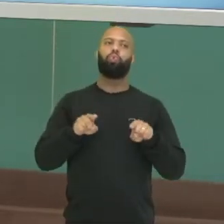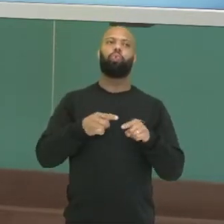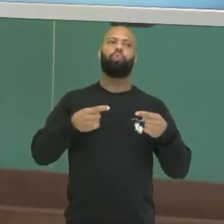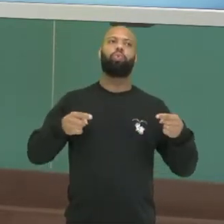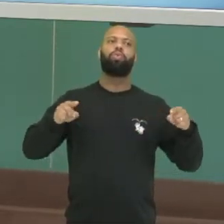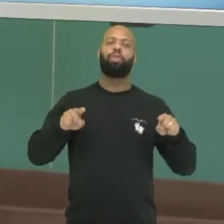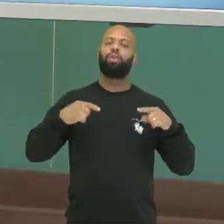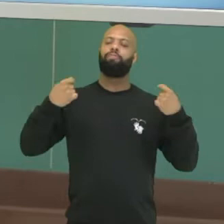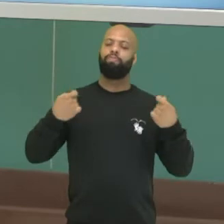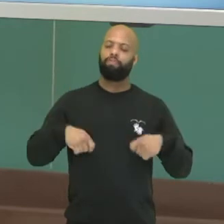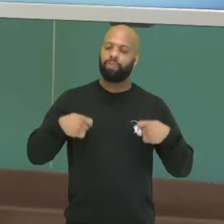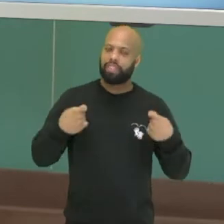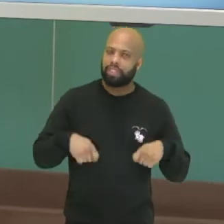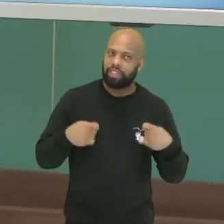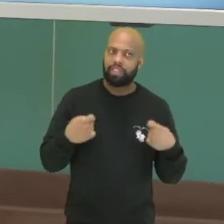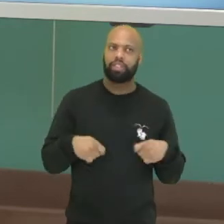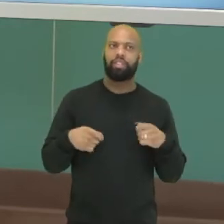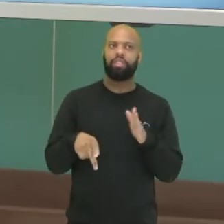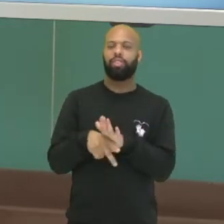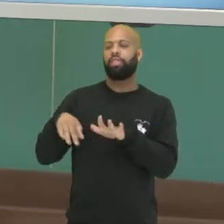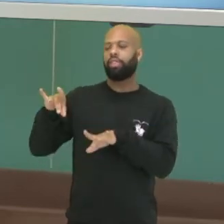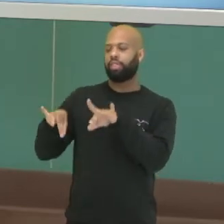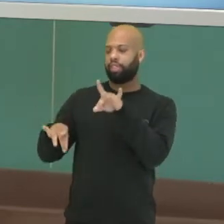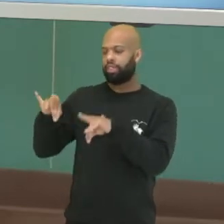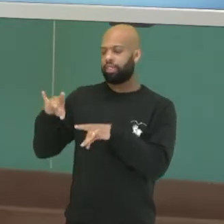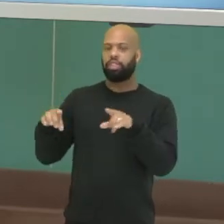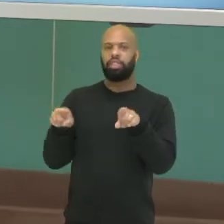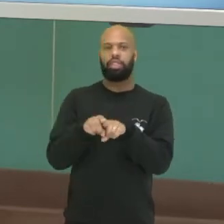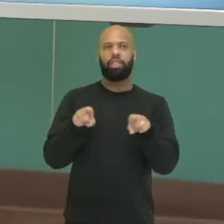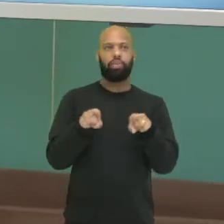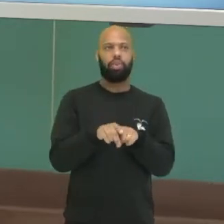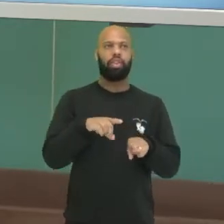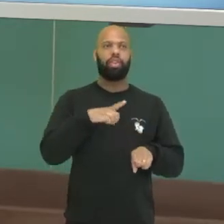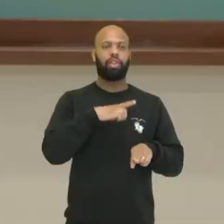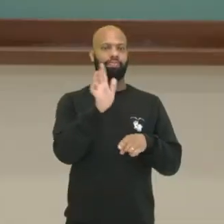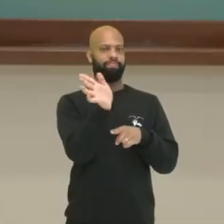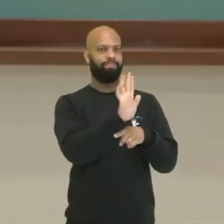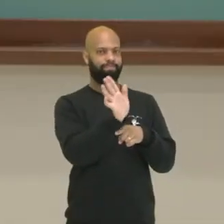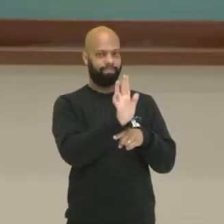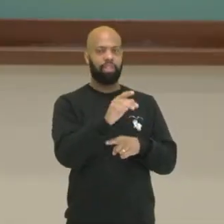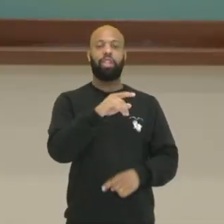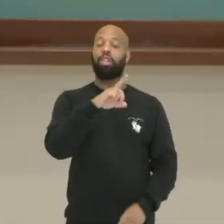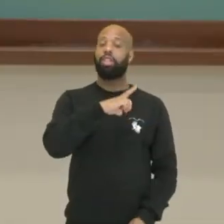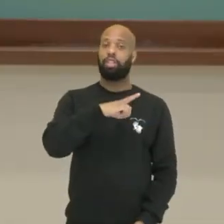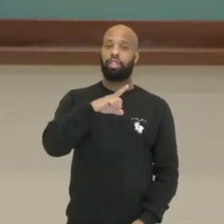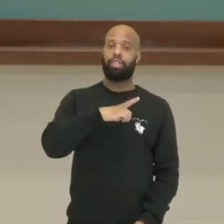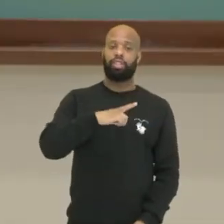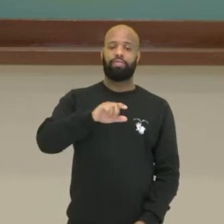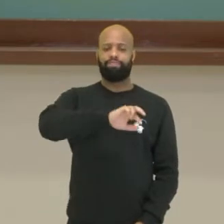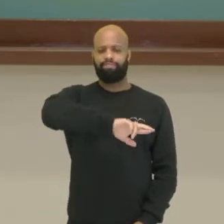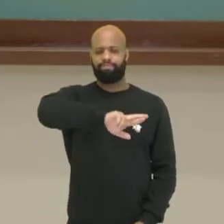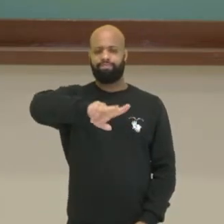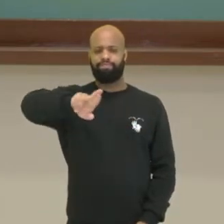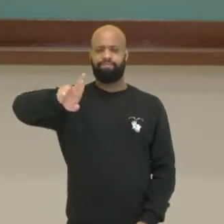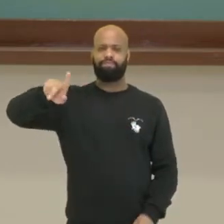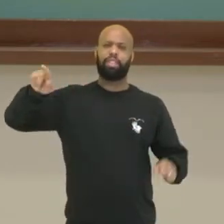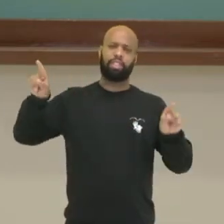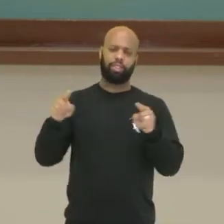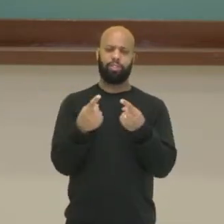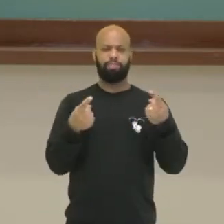extremamente necessário no teatro e no audiovisual. Existem grandes trilhas sonoras